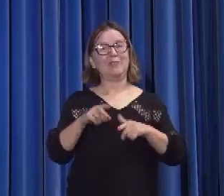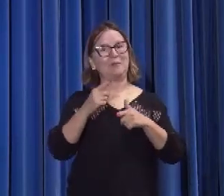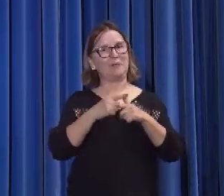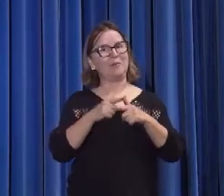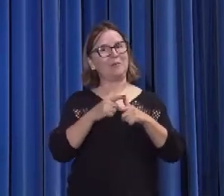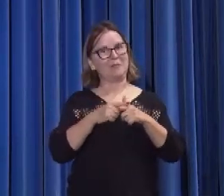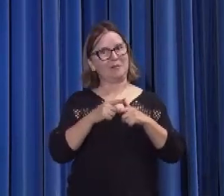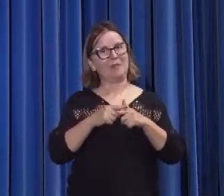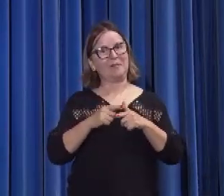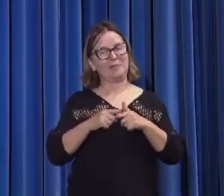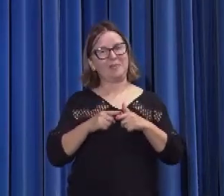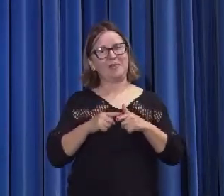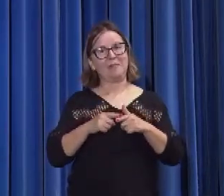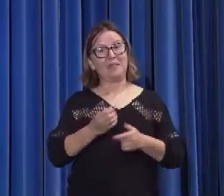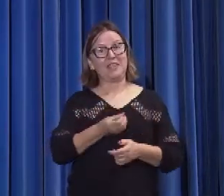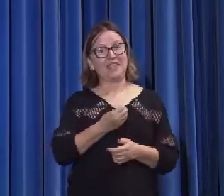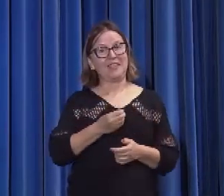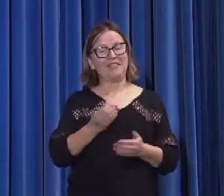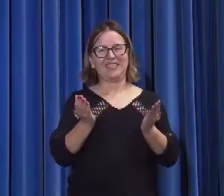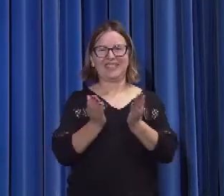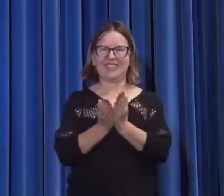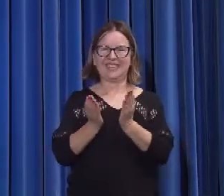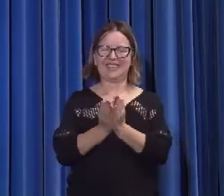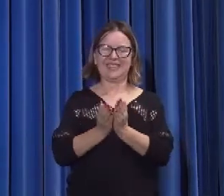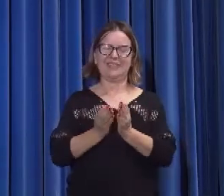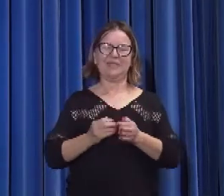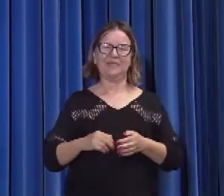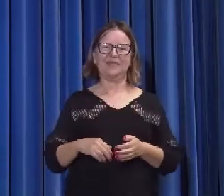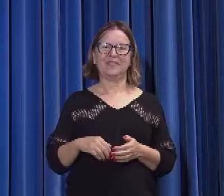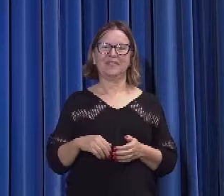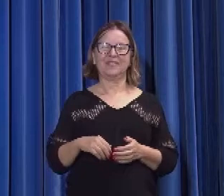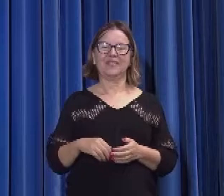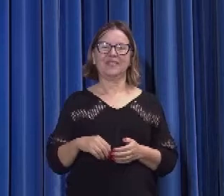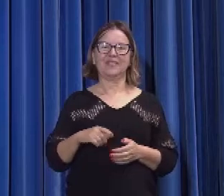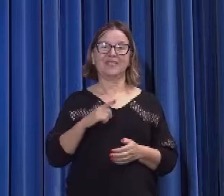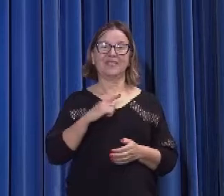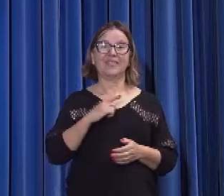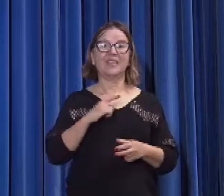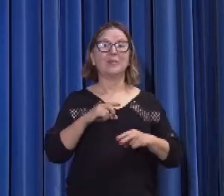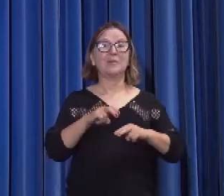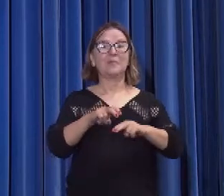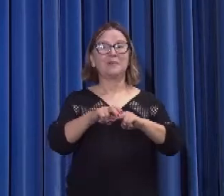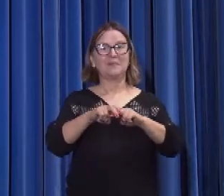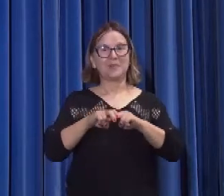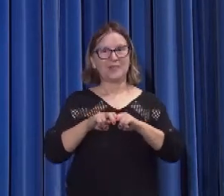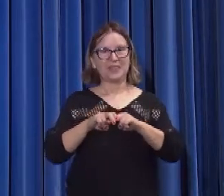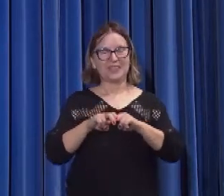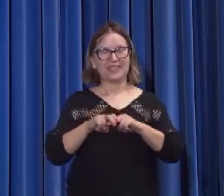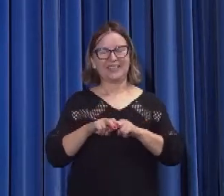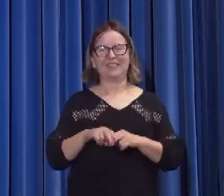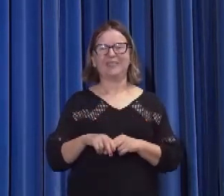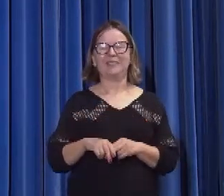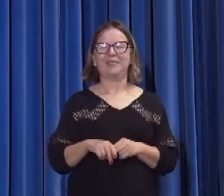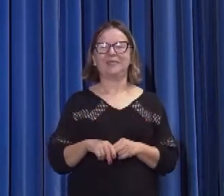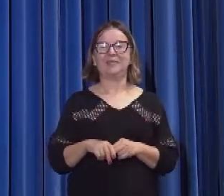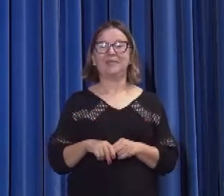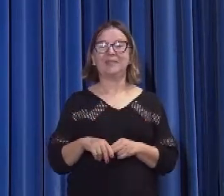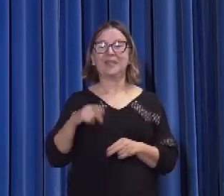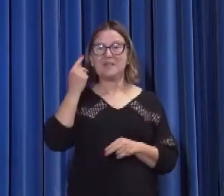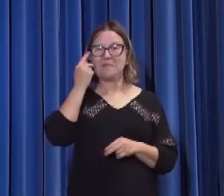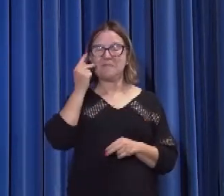um sentido para a dificuldade, a provação e a esperança final.